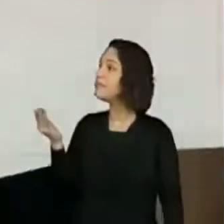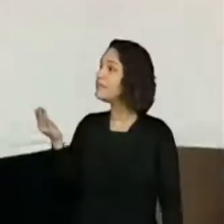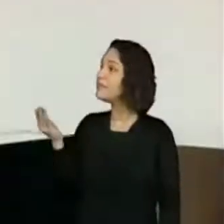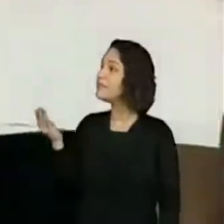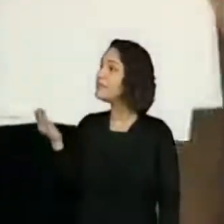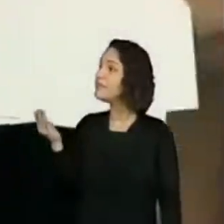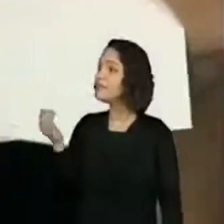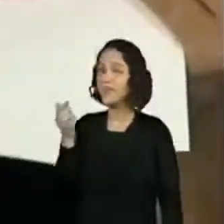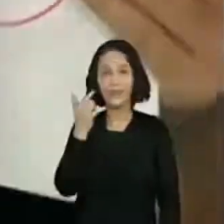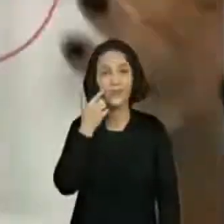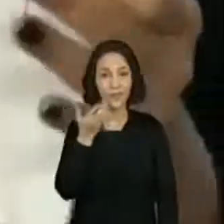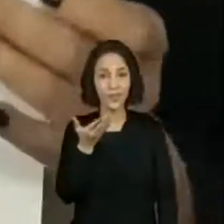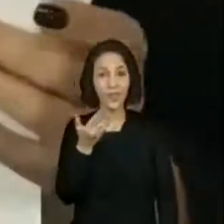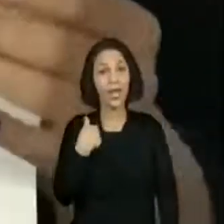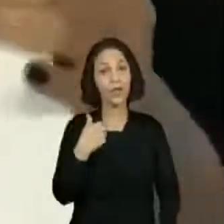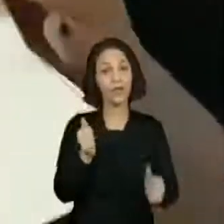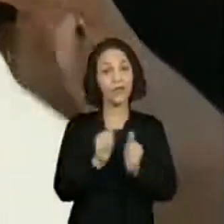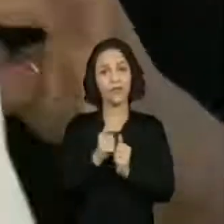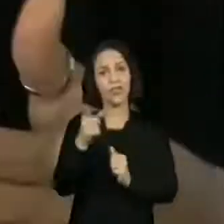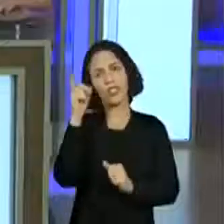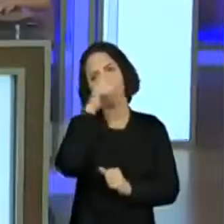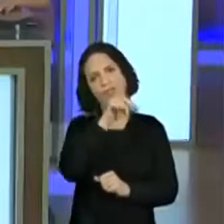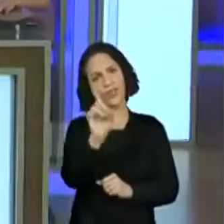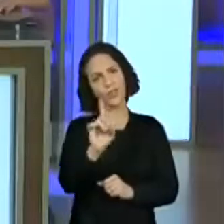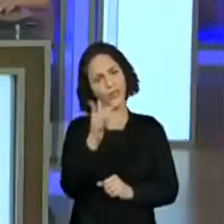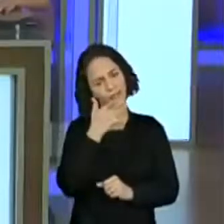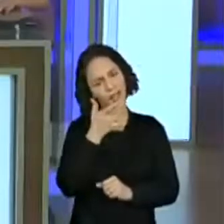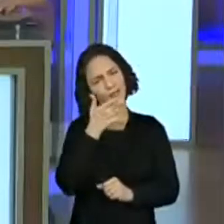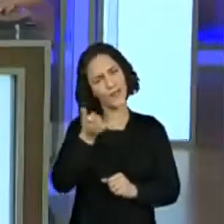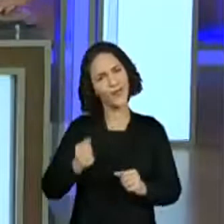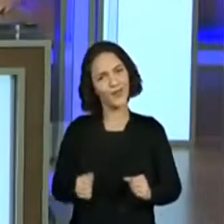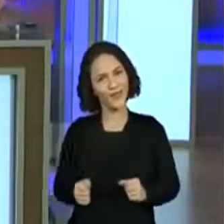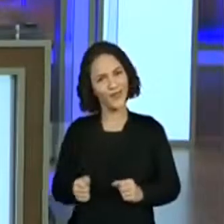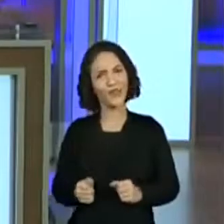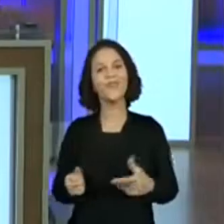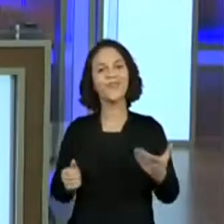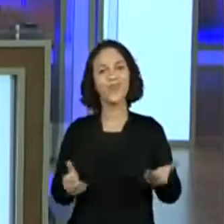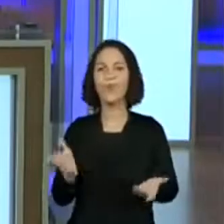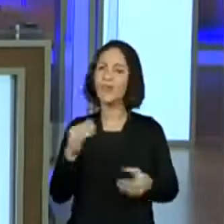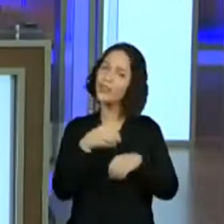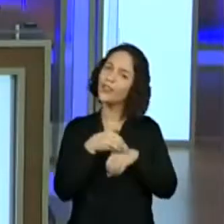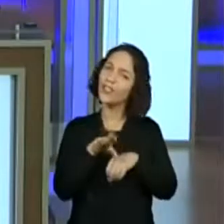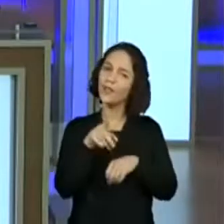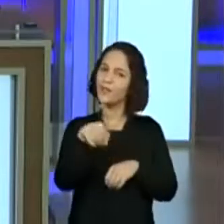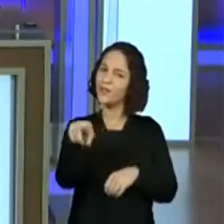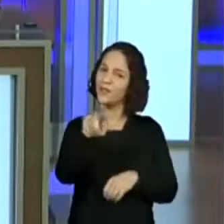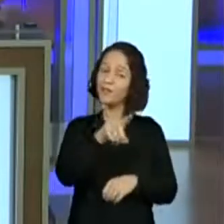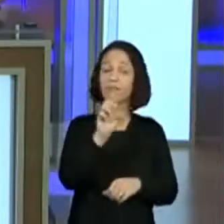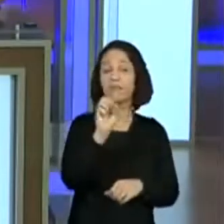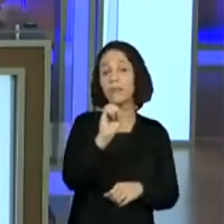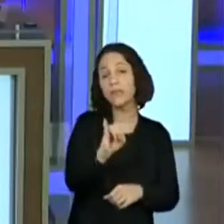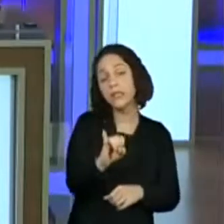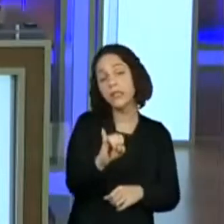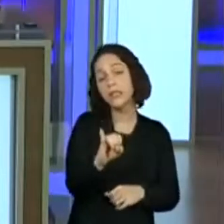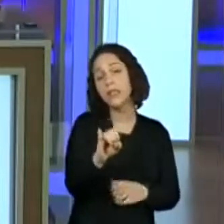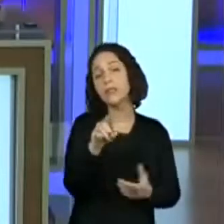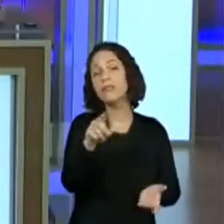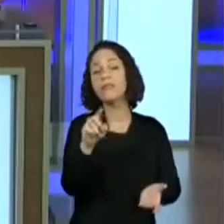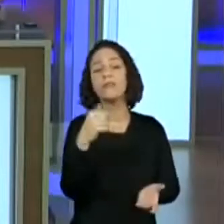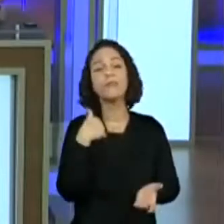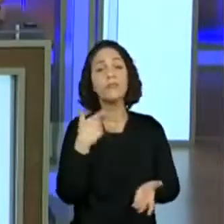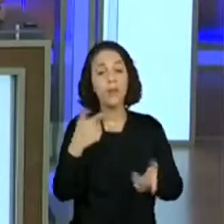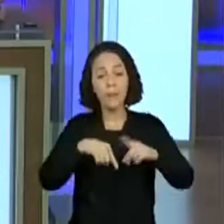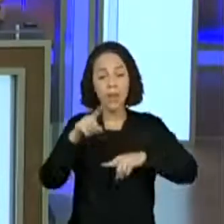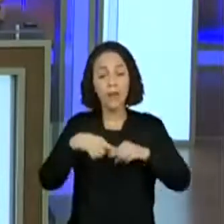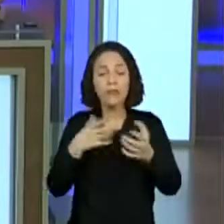gente foi fazendo aqui com vocês e não é difícil, tá bom? Então só para ficar a dica aí, caso vocês não tenham